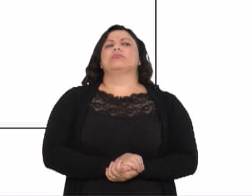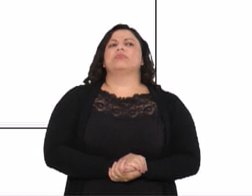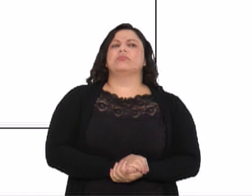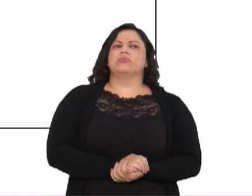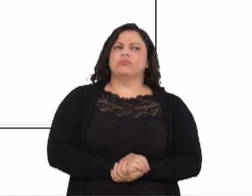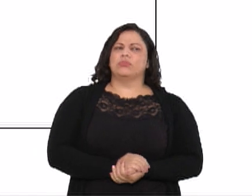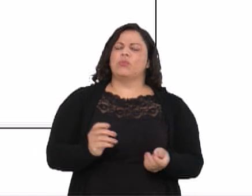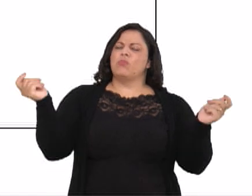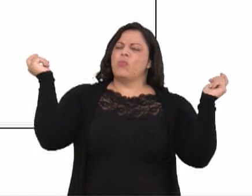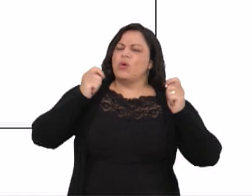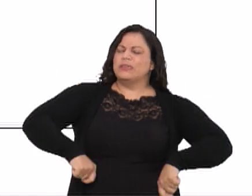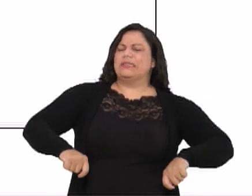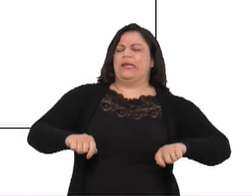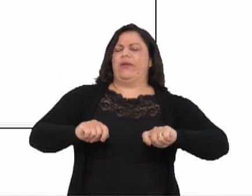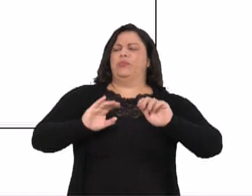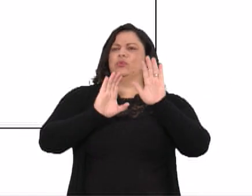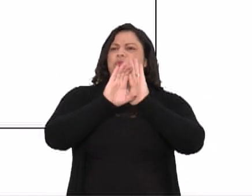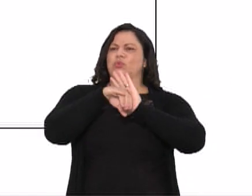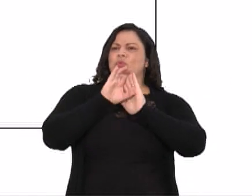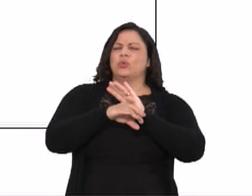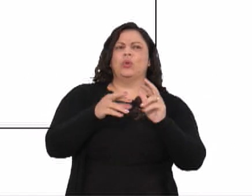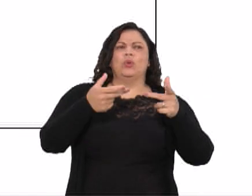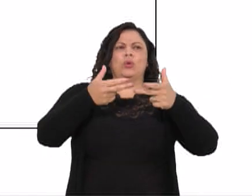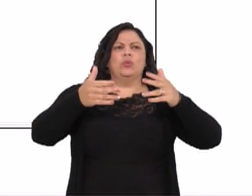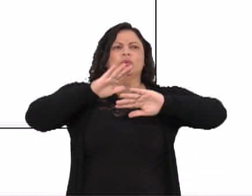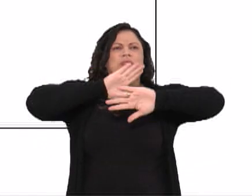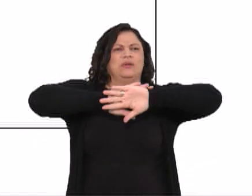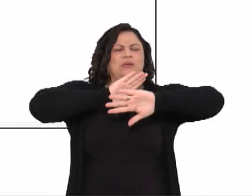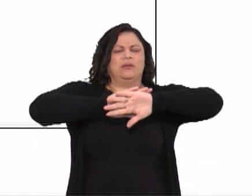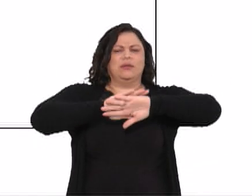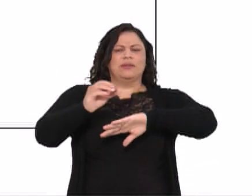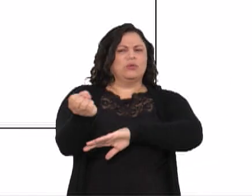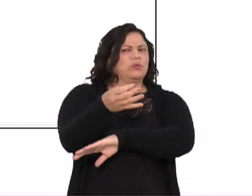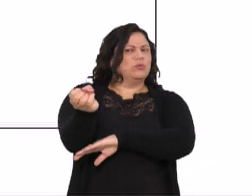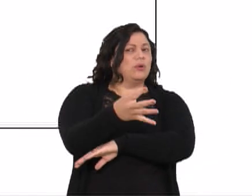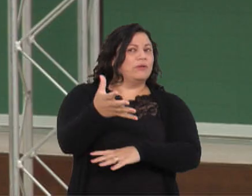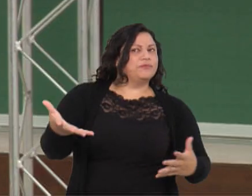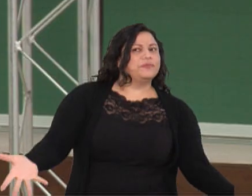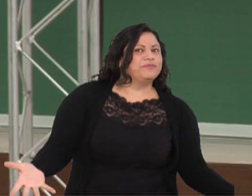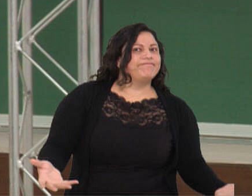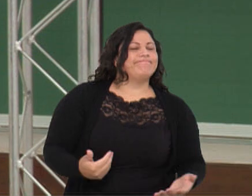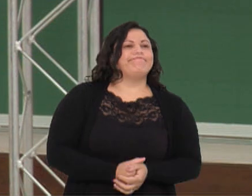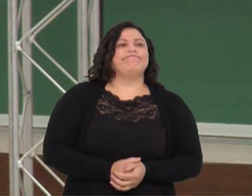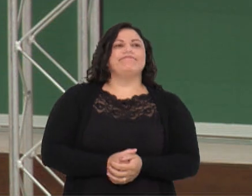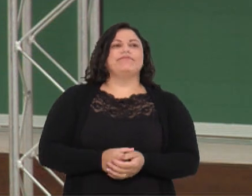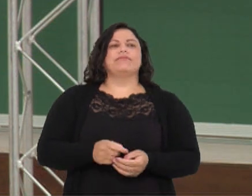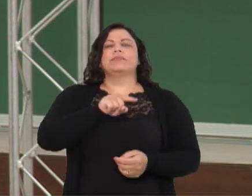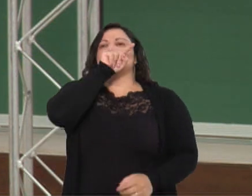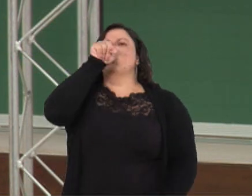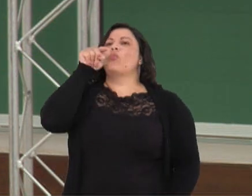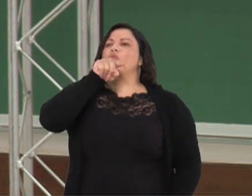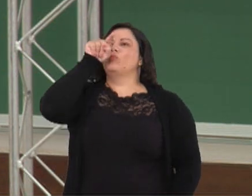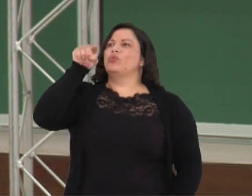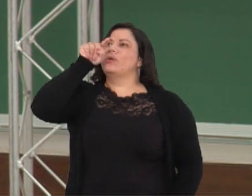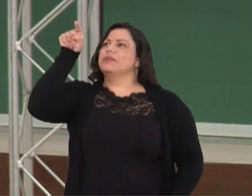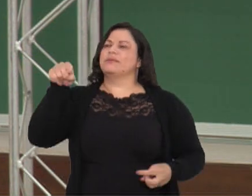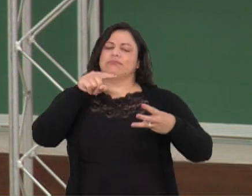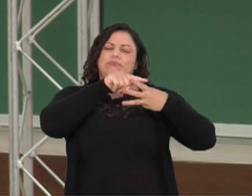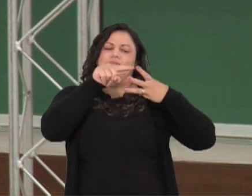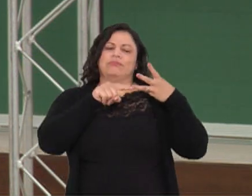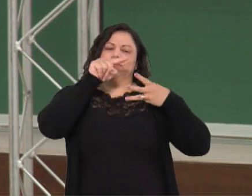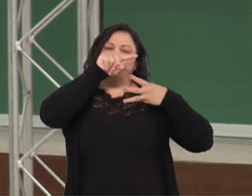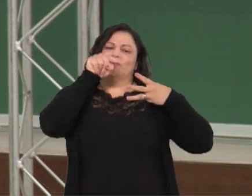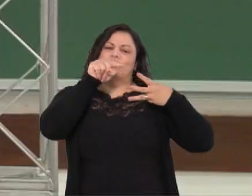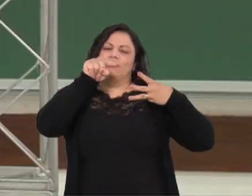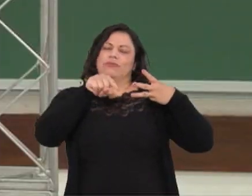Será que podemos modernizar o conceito de ideologia? E aqui 3 interrogações, muitas e muitas